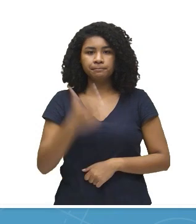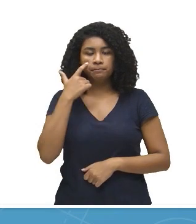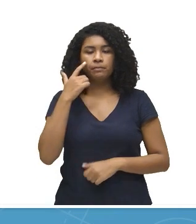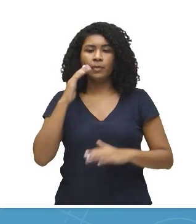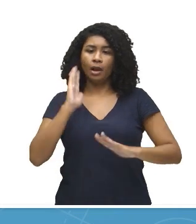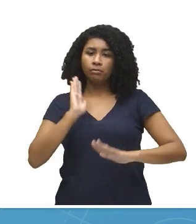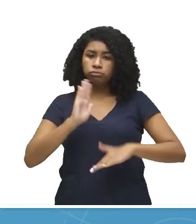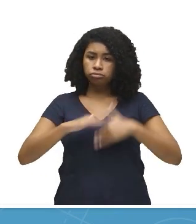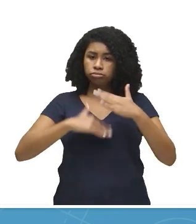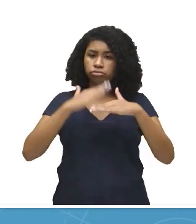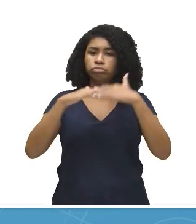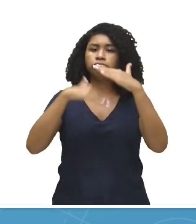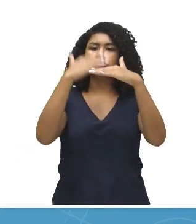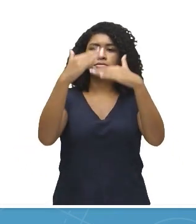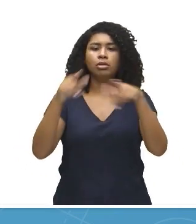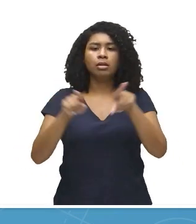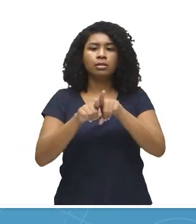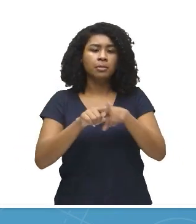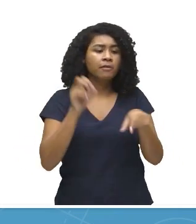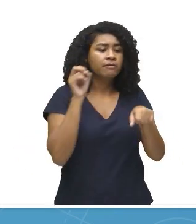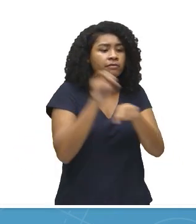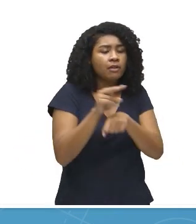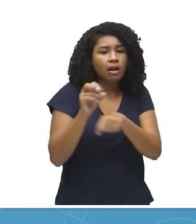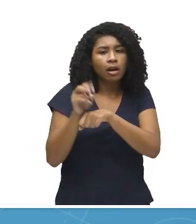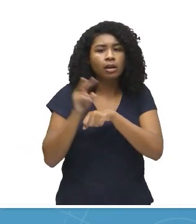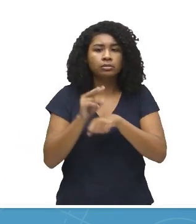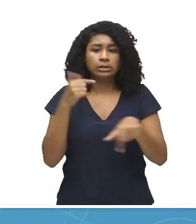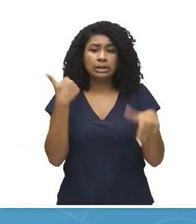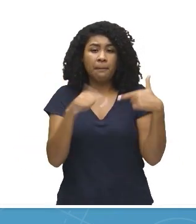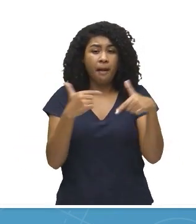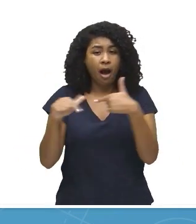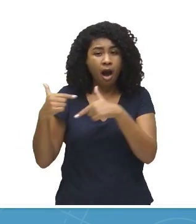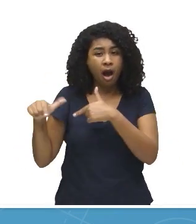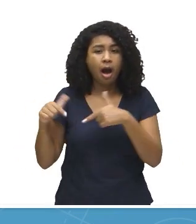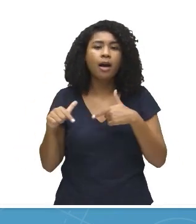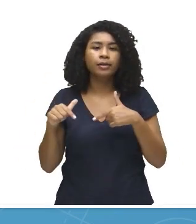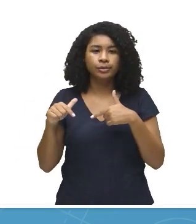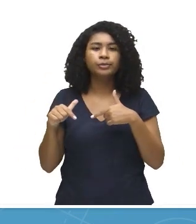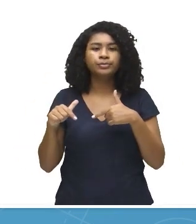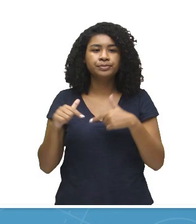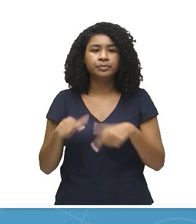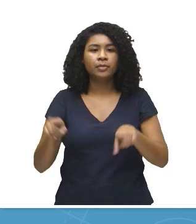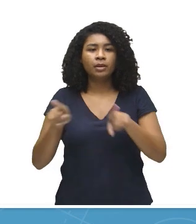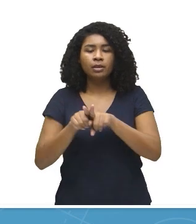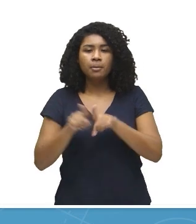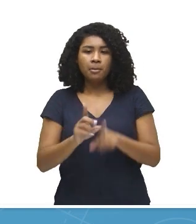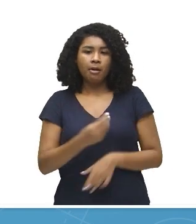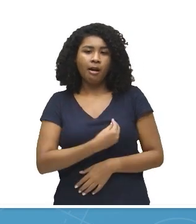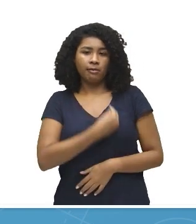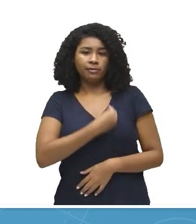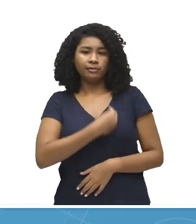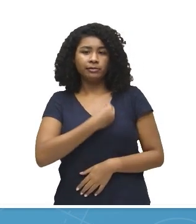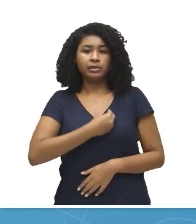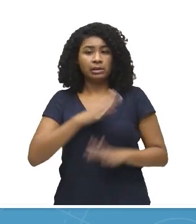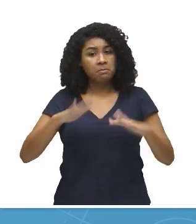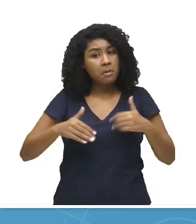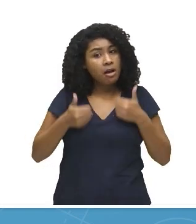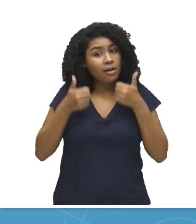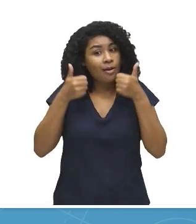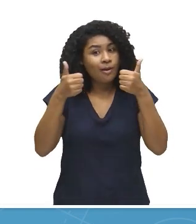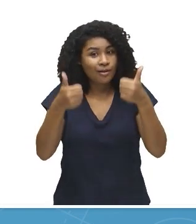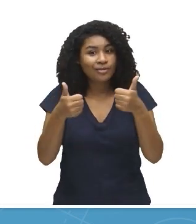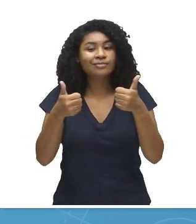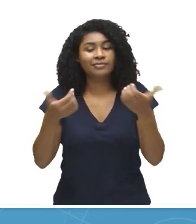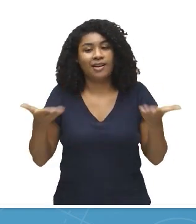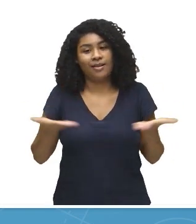desenvolvimento, a geração de empregos, né, com a indústria e, consequentemente, a expectativa de vida, né? A nossa